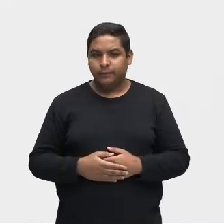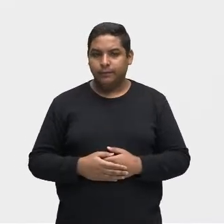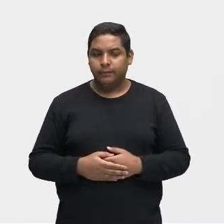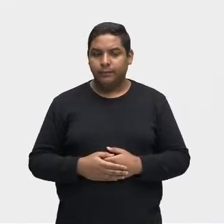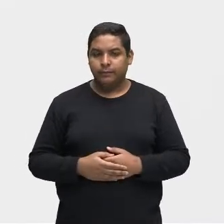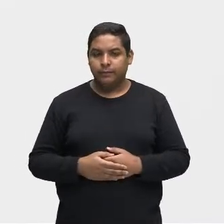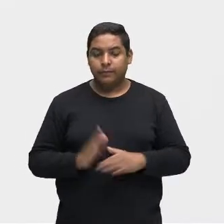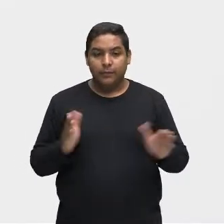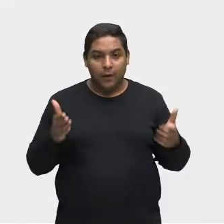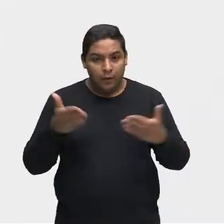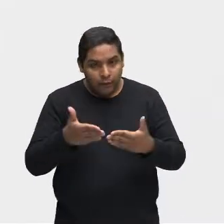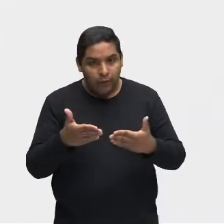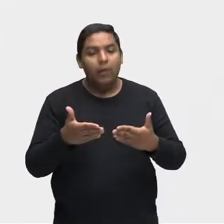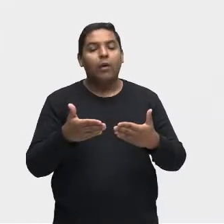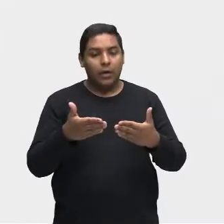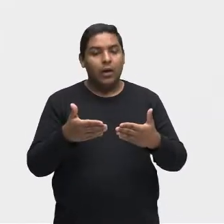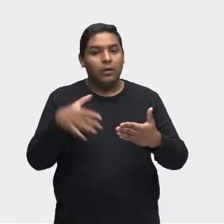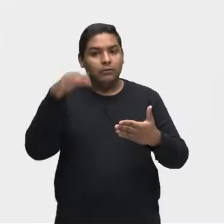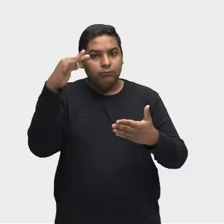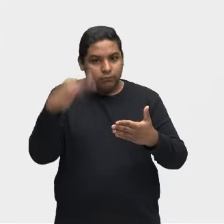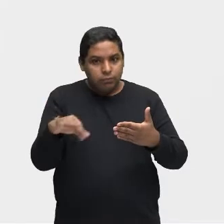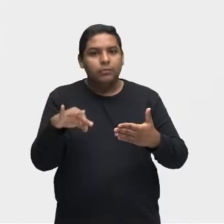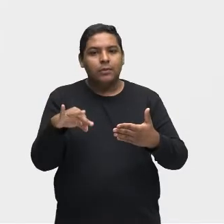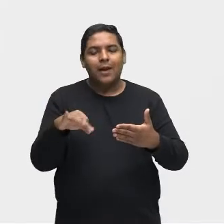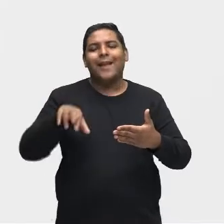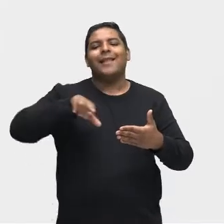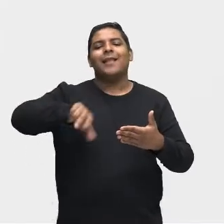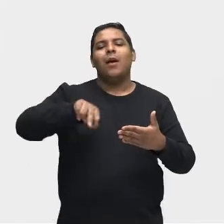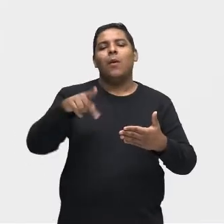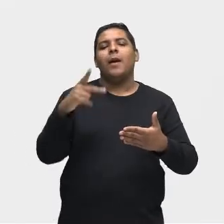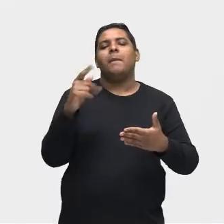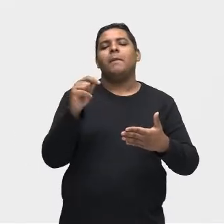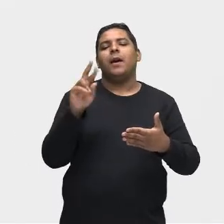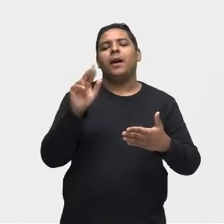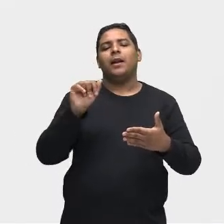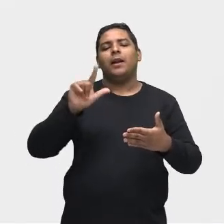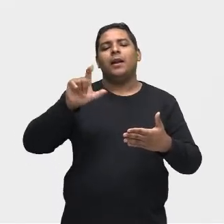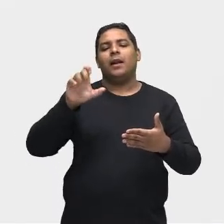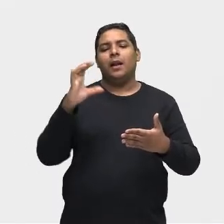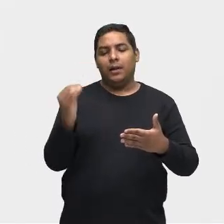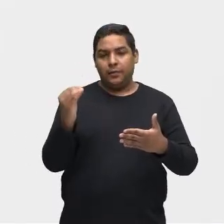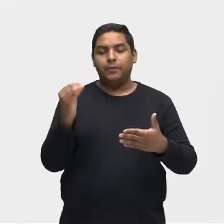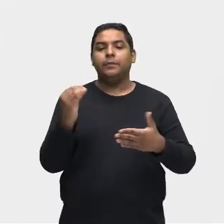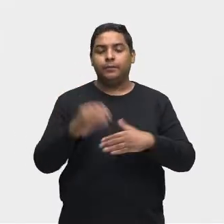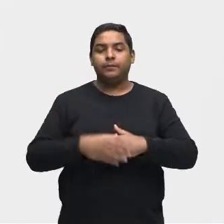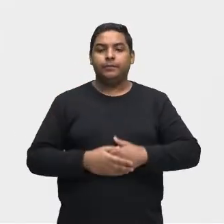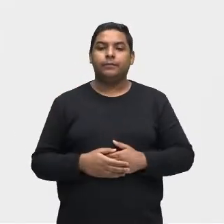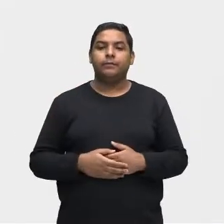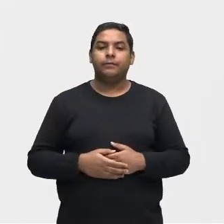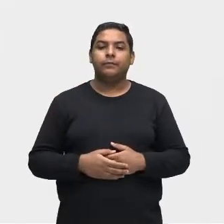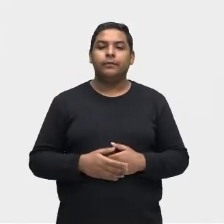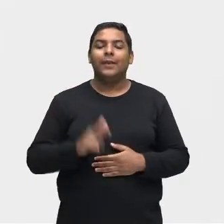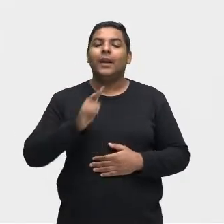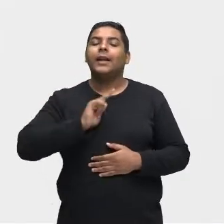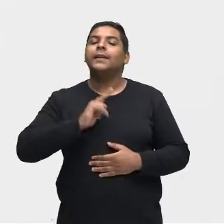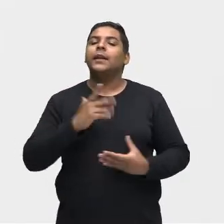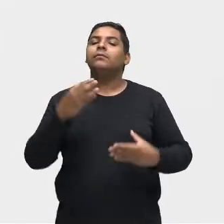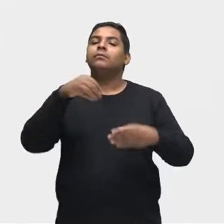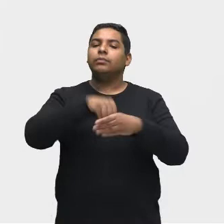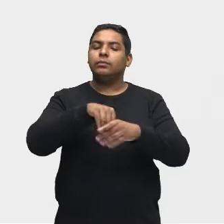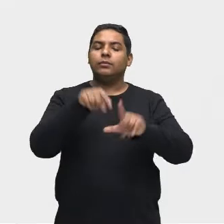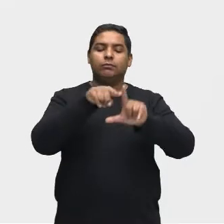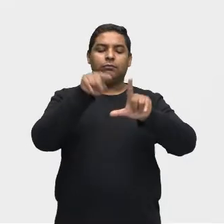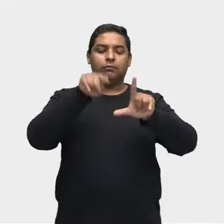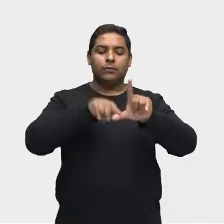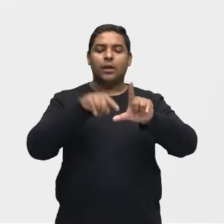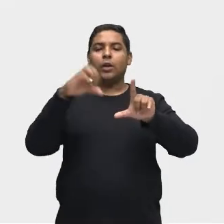vai focar exatamente naquele lado não paralelo, certo? Onde existe um ângulozinho de 90